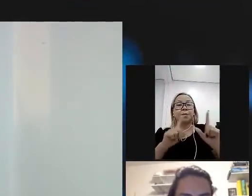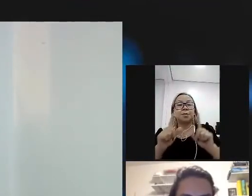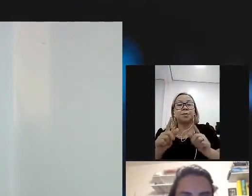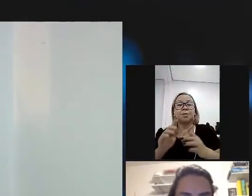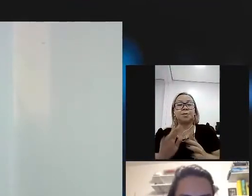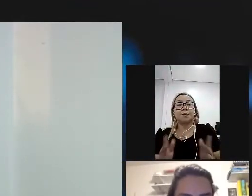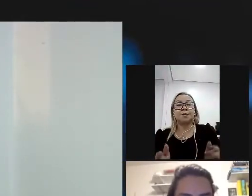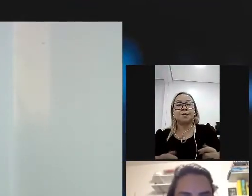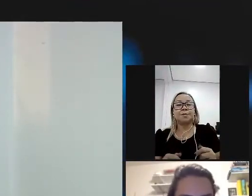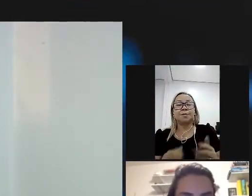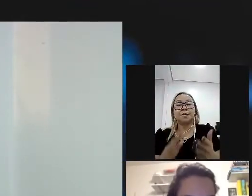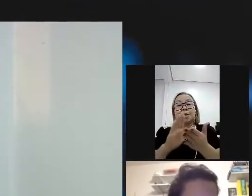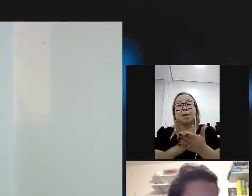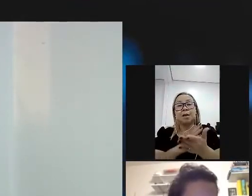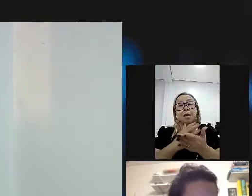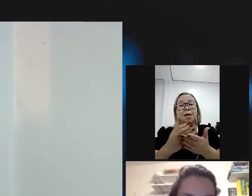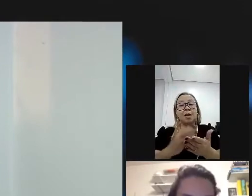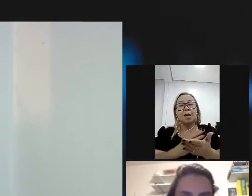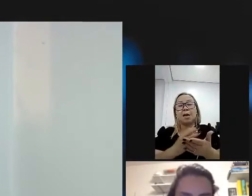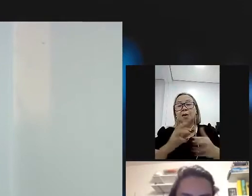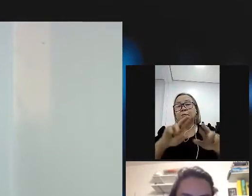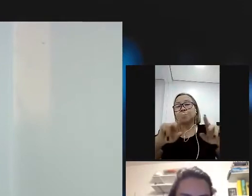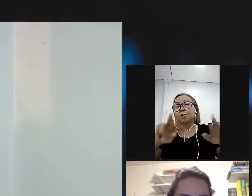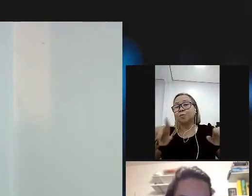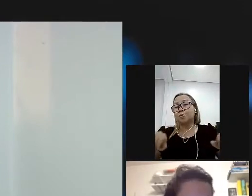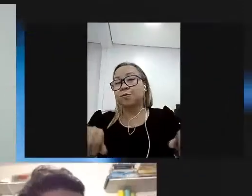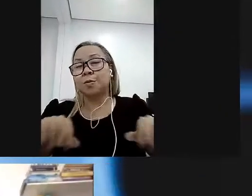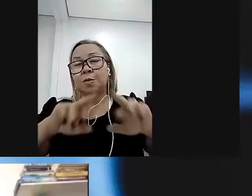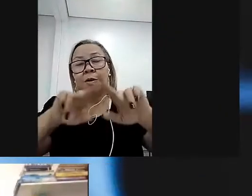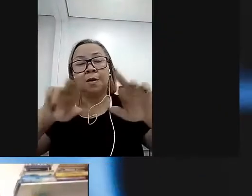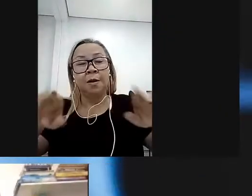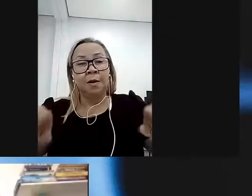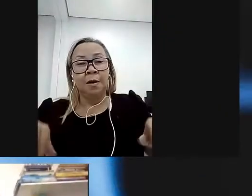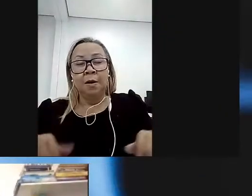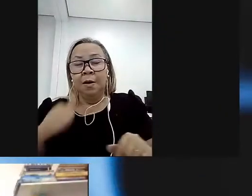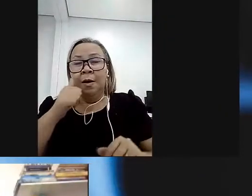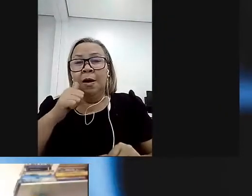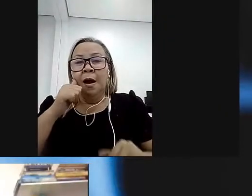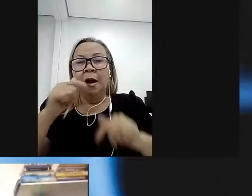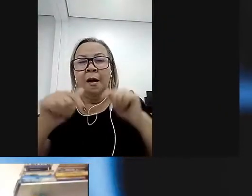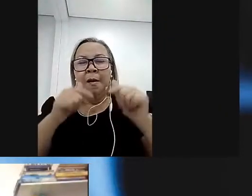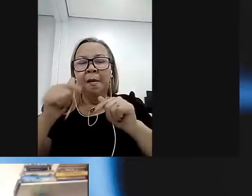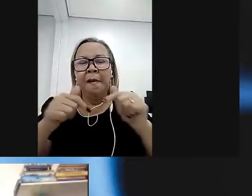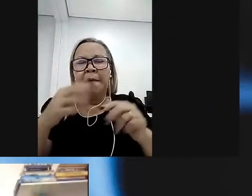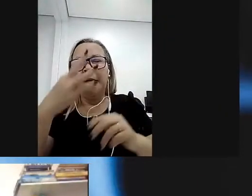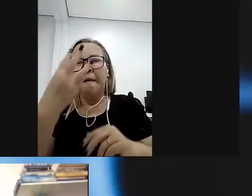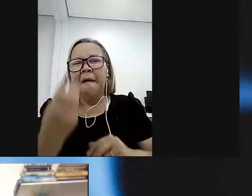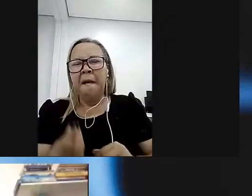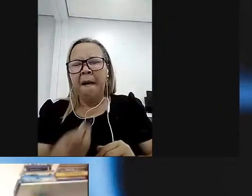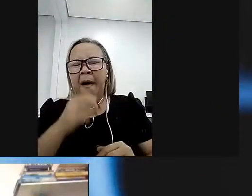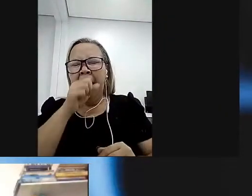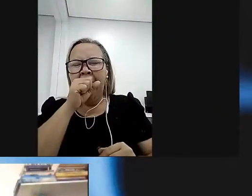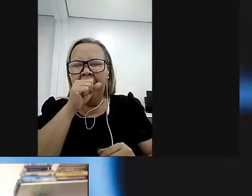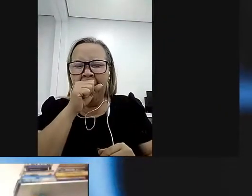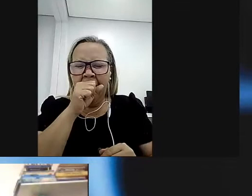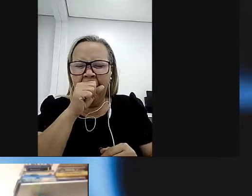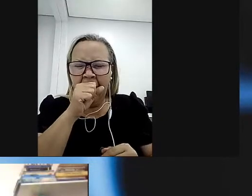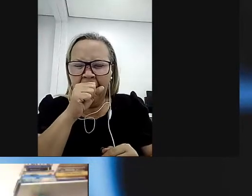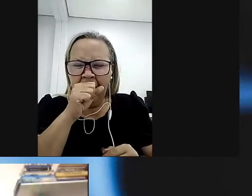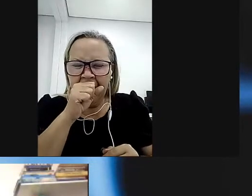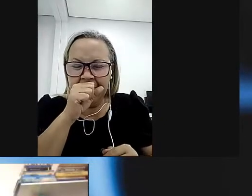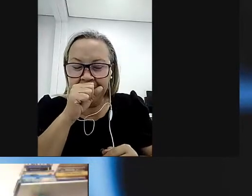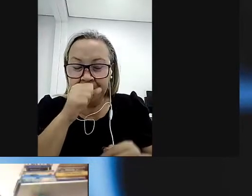Algumas têm... Tem um número bem equilibrado aí de homens e mulheres, né? Inclusive